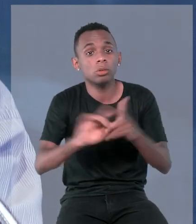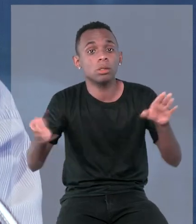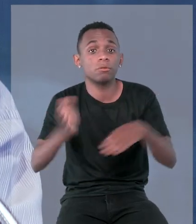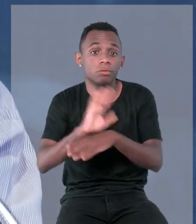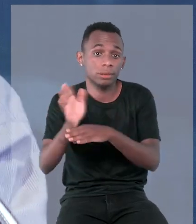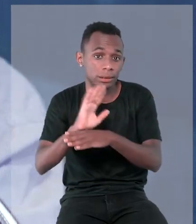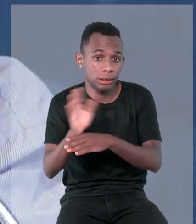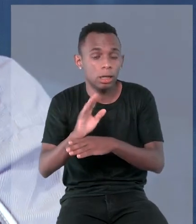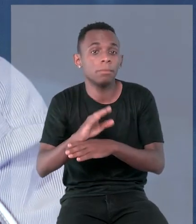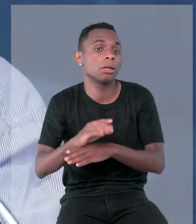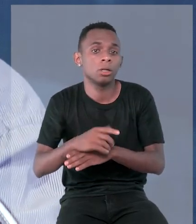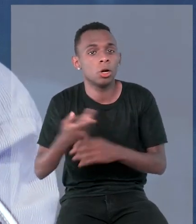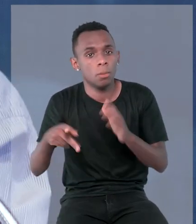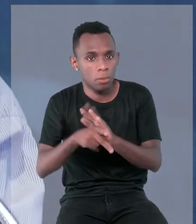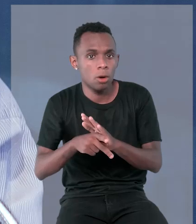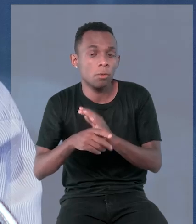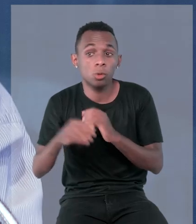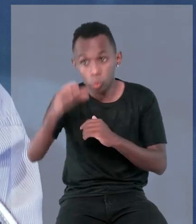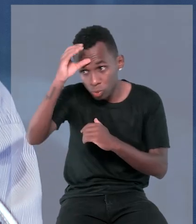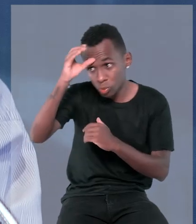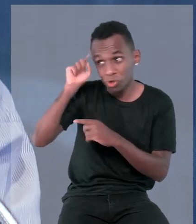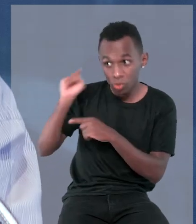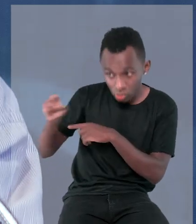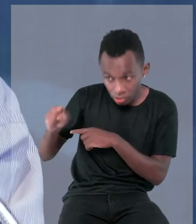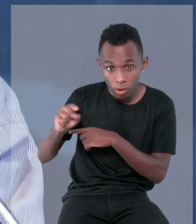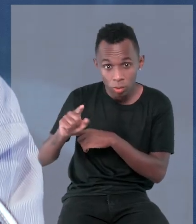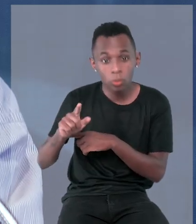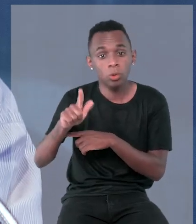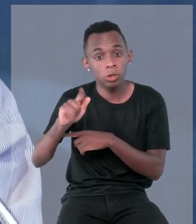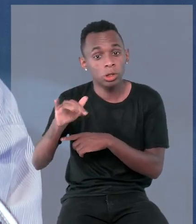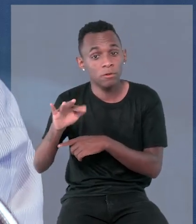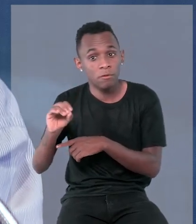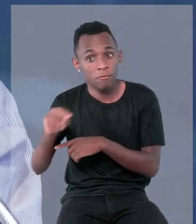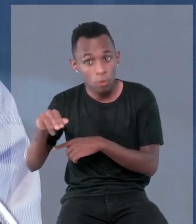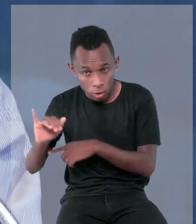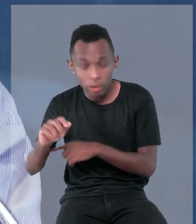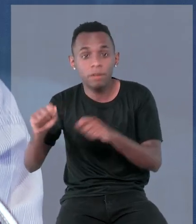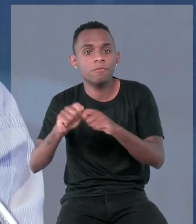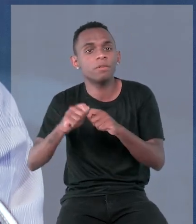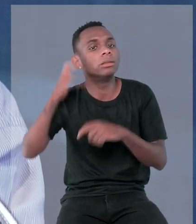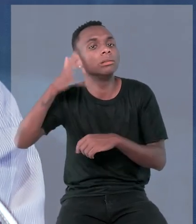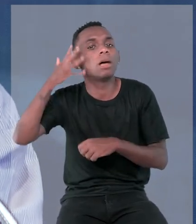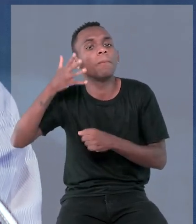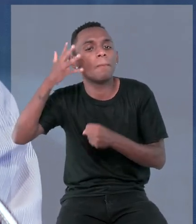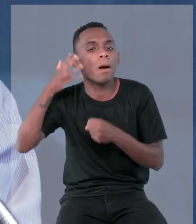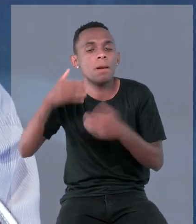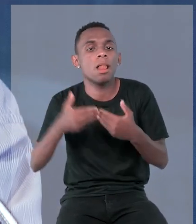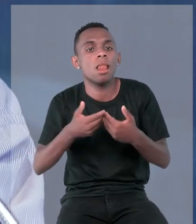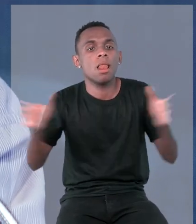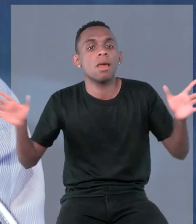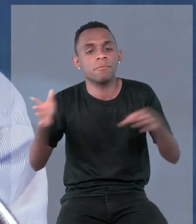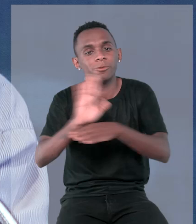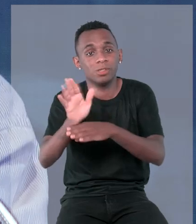Vitória, o Dr. Gifone, que é seu tio, né, foi em Cruzília e fez o discurso de abertura